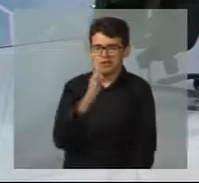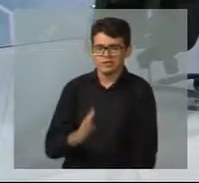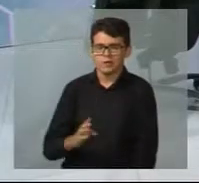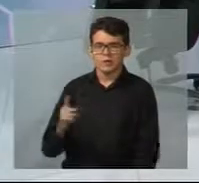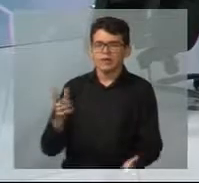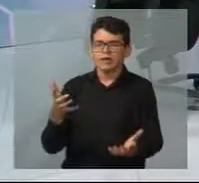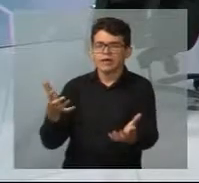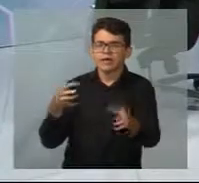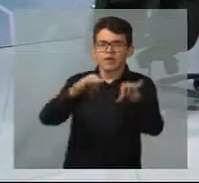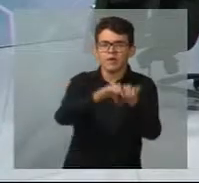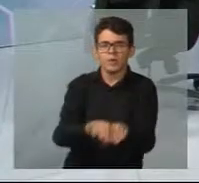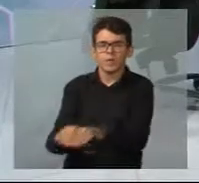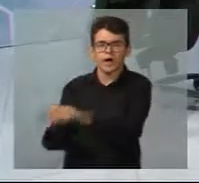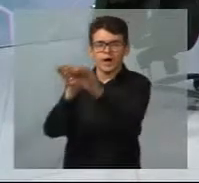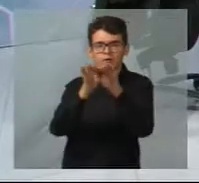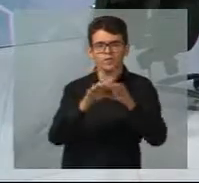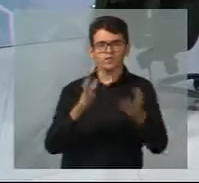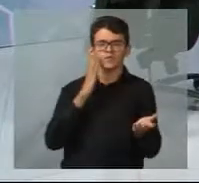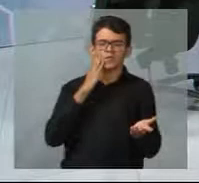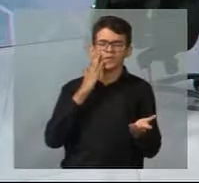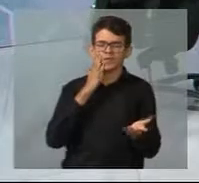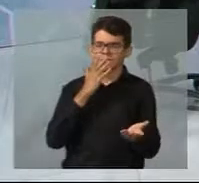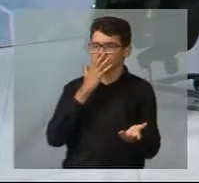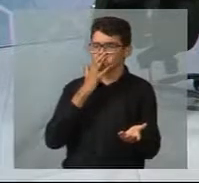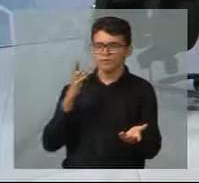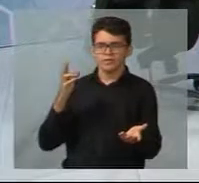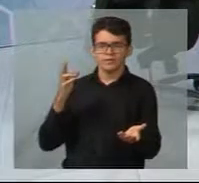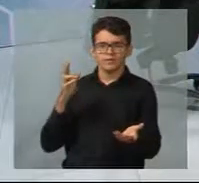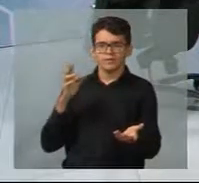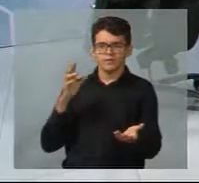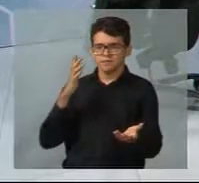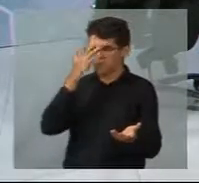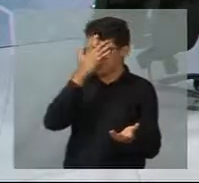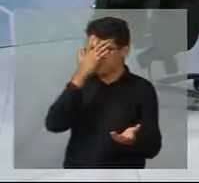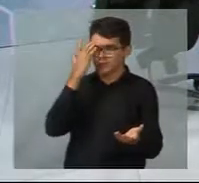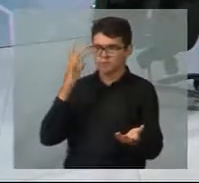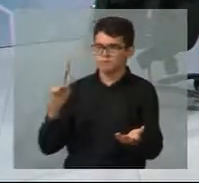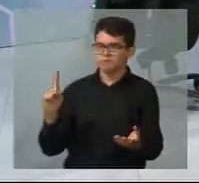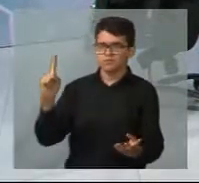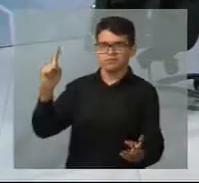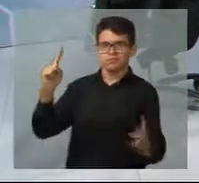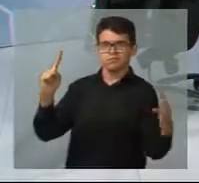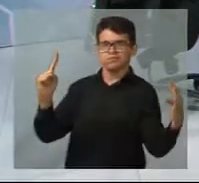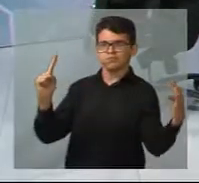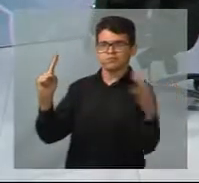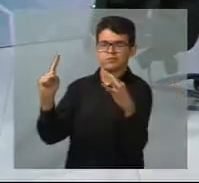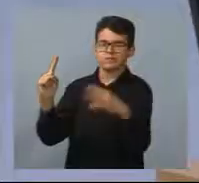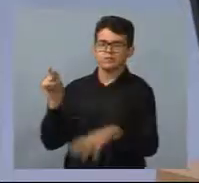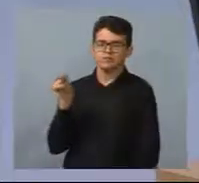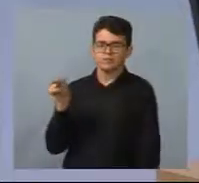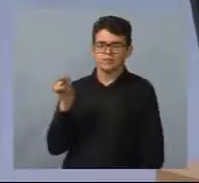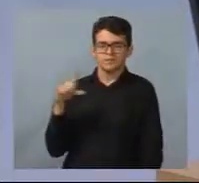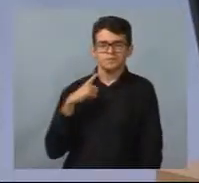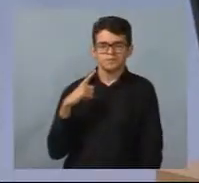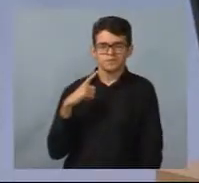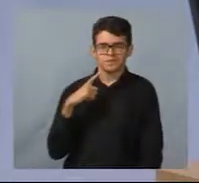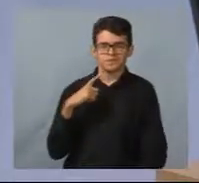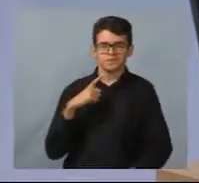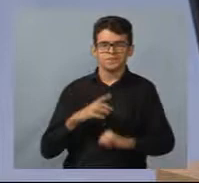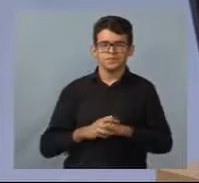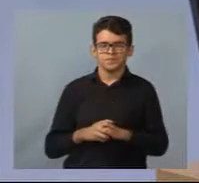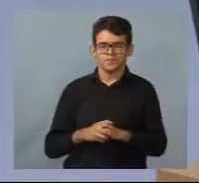há um país só de rico nem só de pobre. É lamentável, mas infelizmente é assim mesmo. E Deus é o culpado.